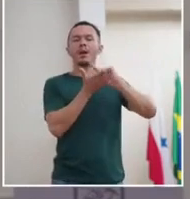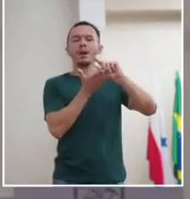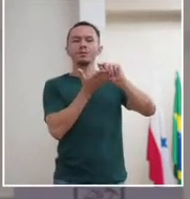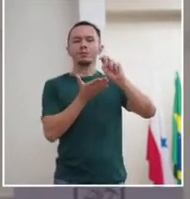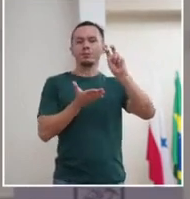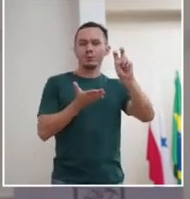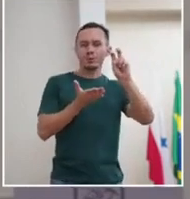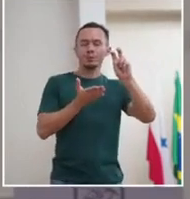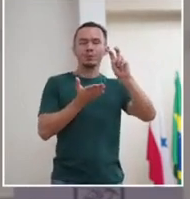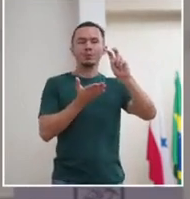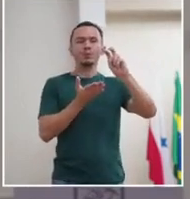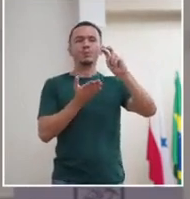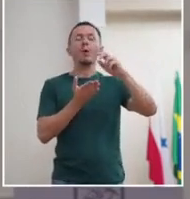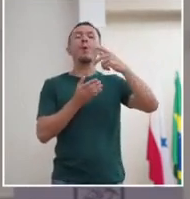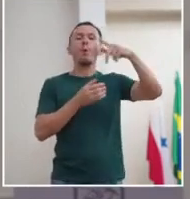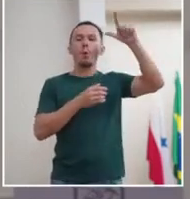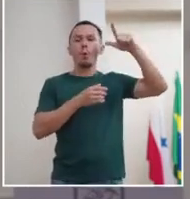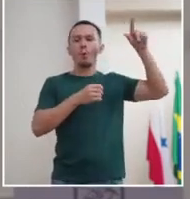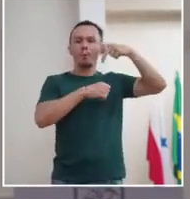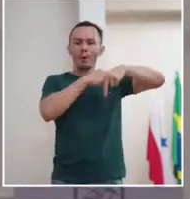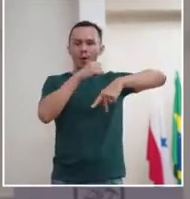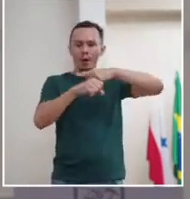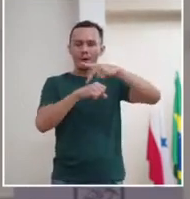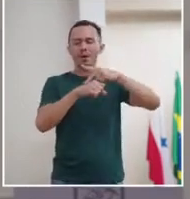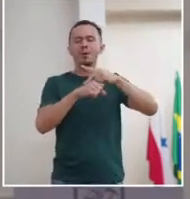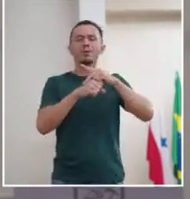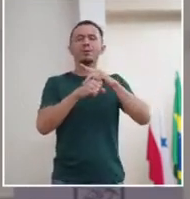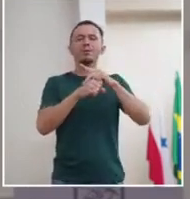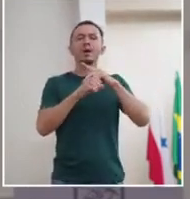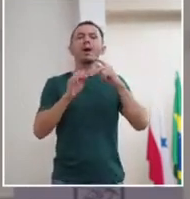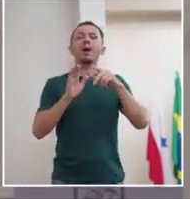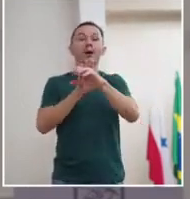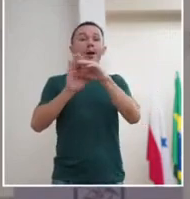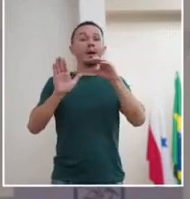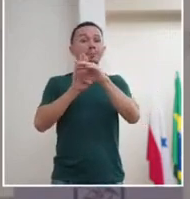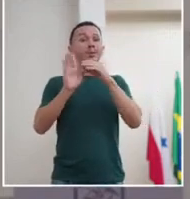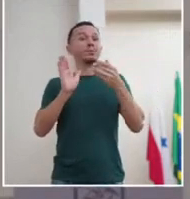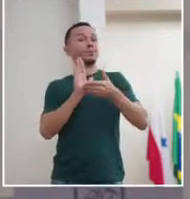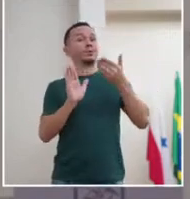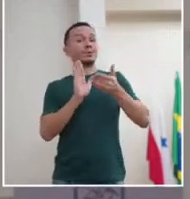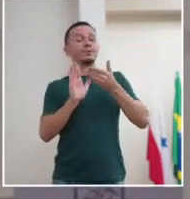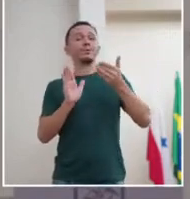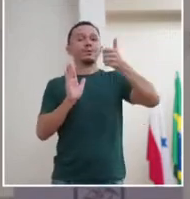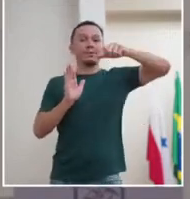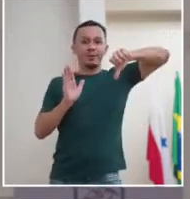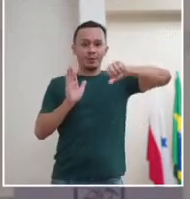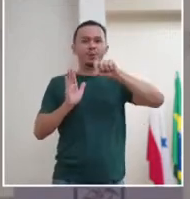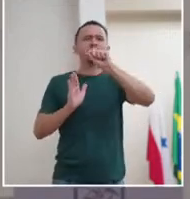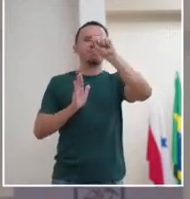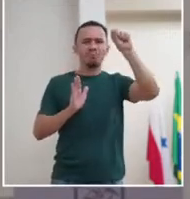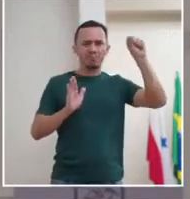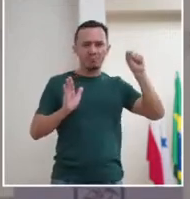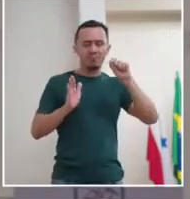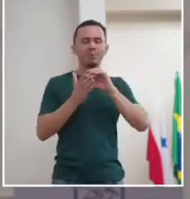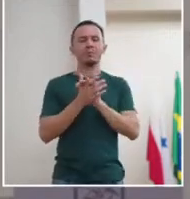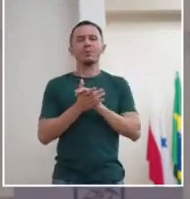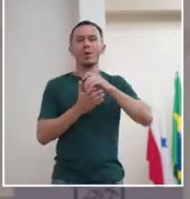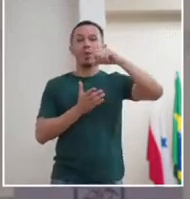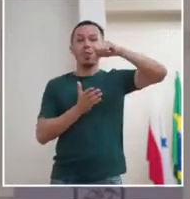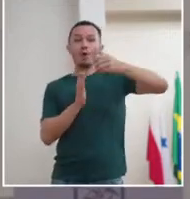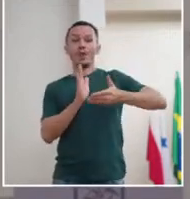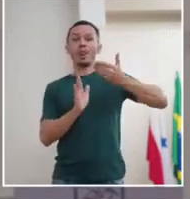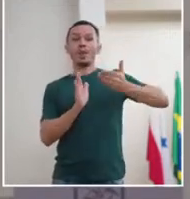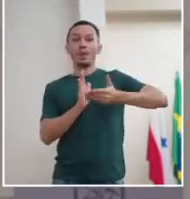em periódicos estrangeiros, 19 capítulos publicados em livros diversos, 9 livros publicados e